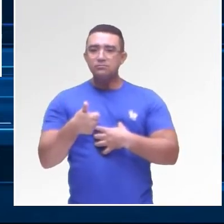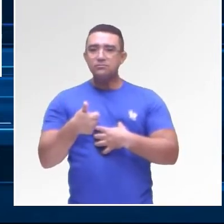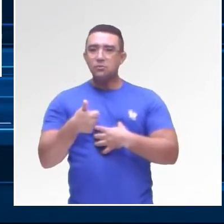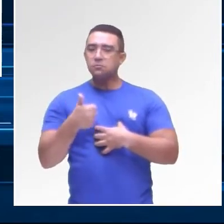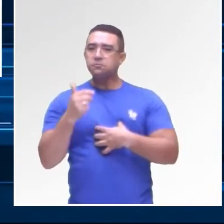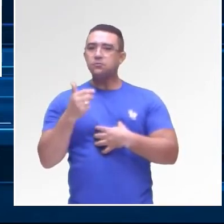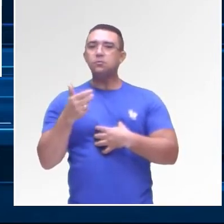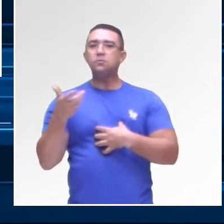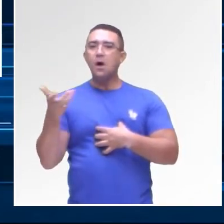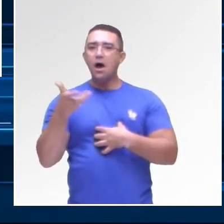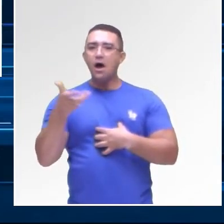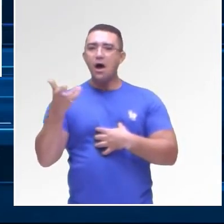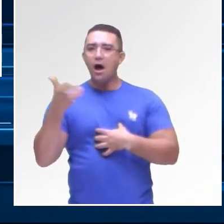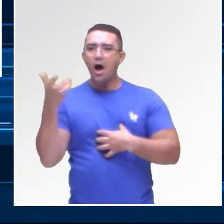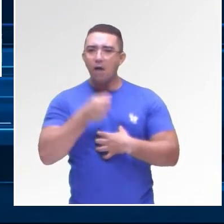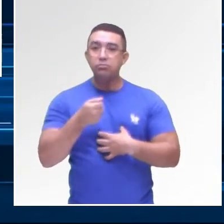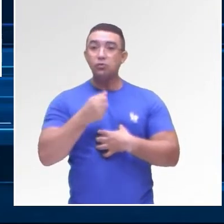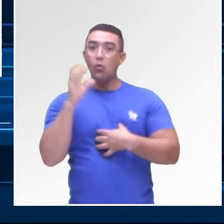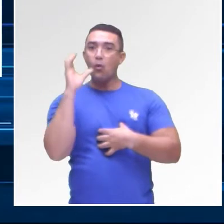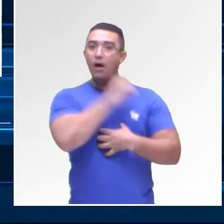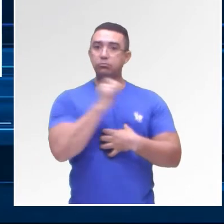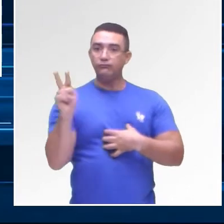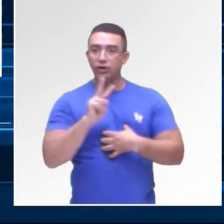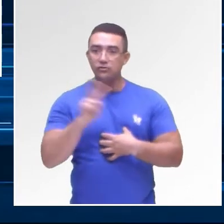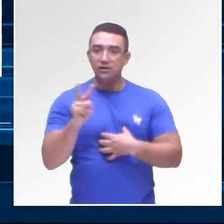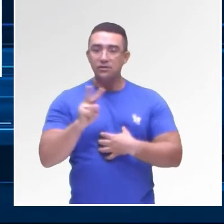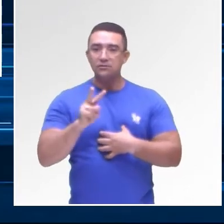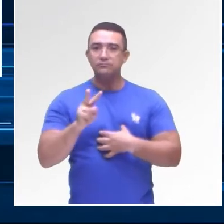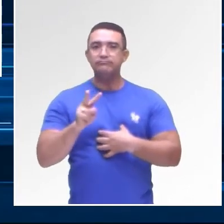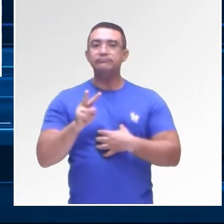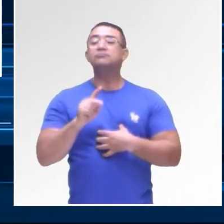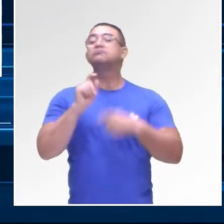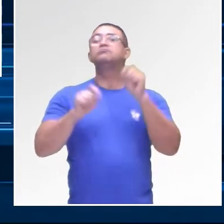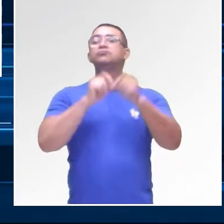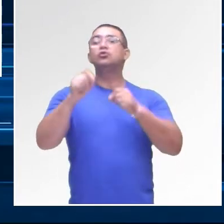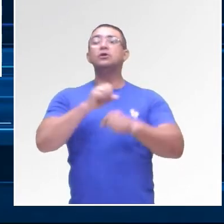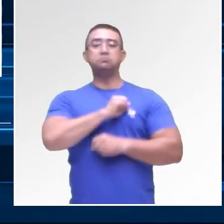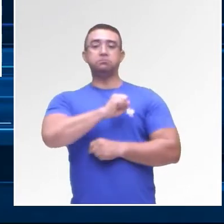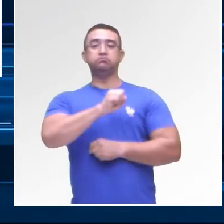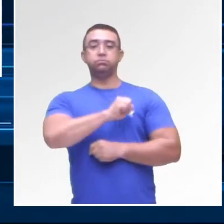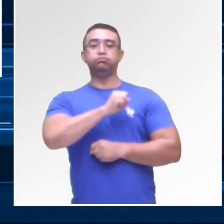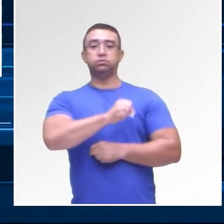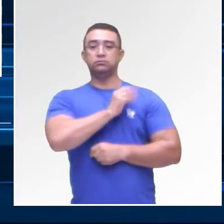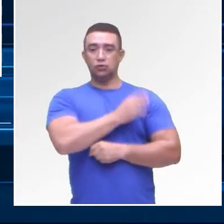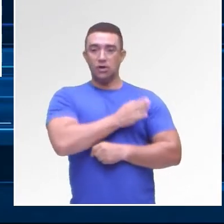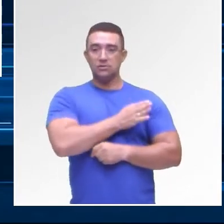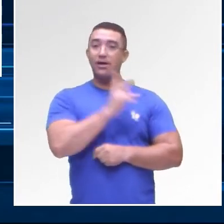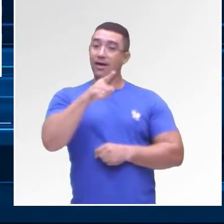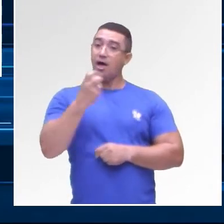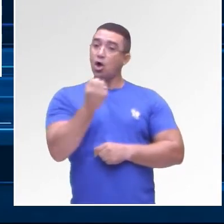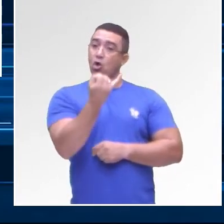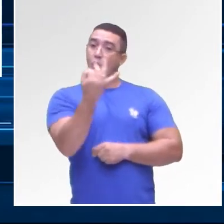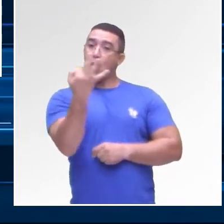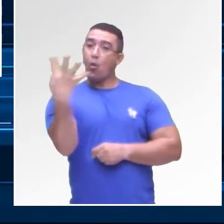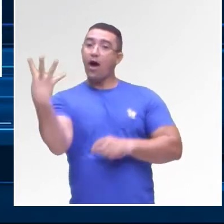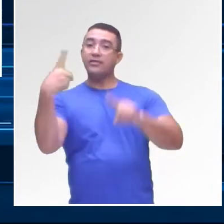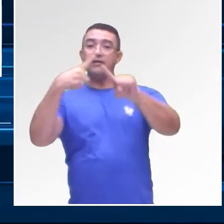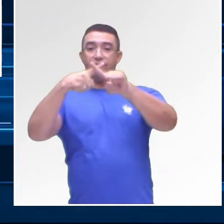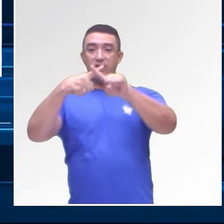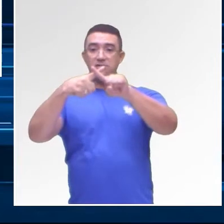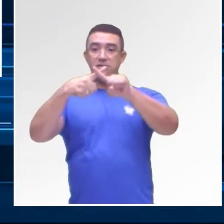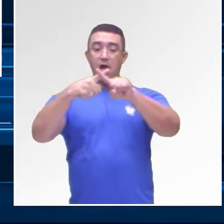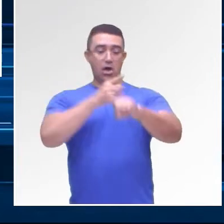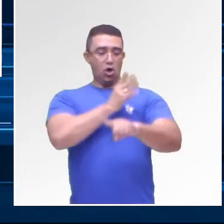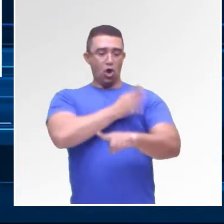cardíaca? Não? Então, vamos lá aprender. Então, frequência cardíaca é a quantidade de vezes que o